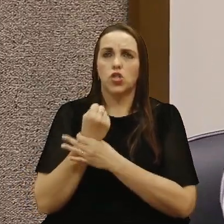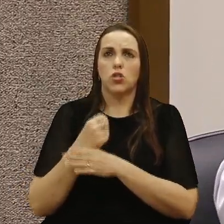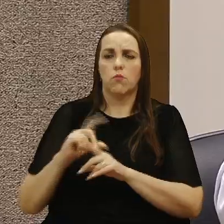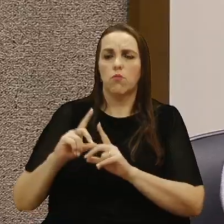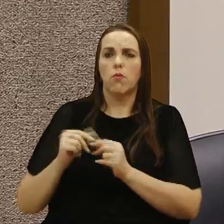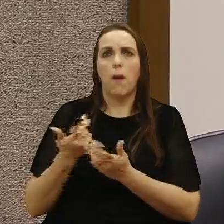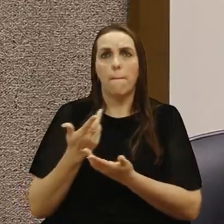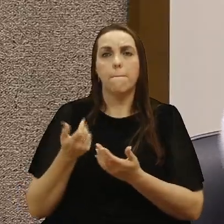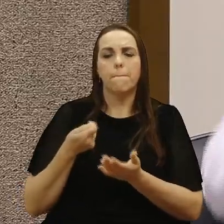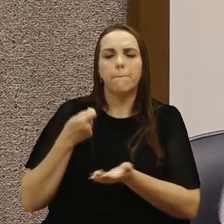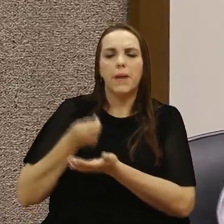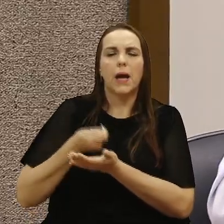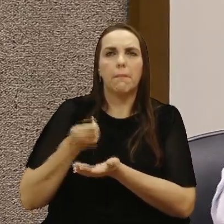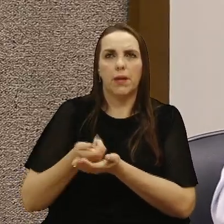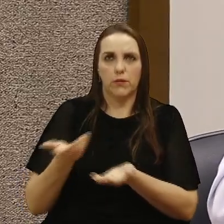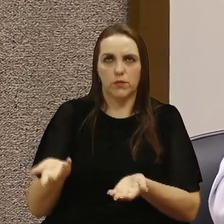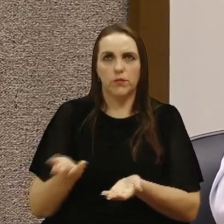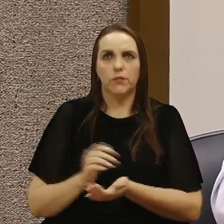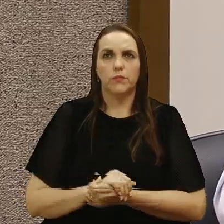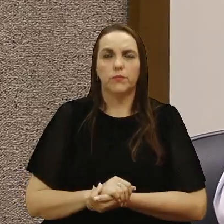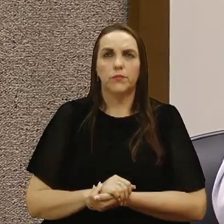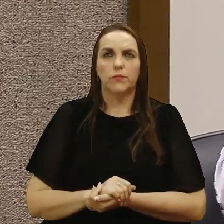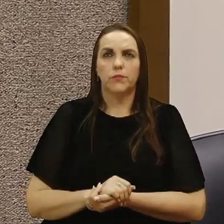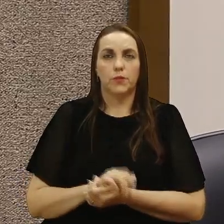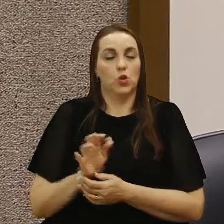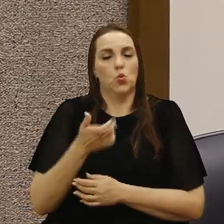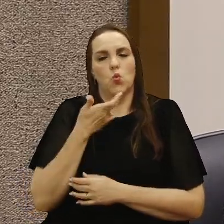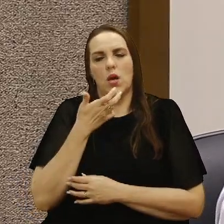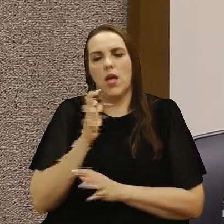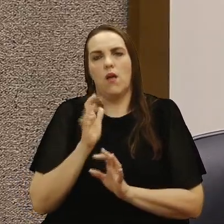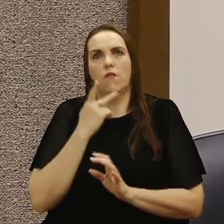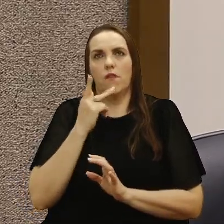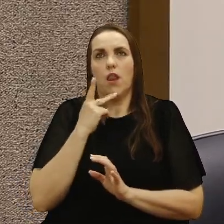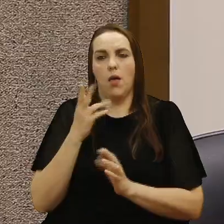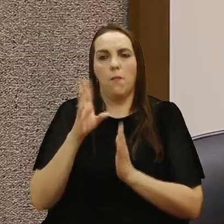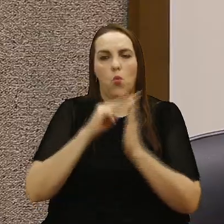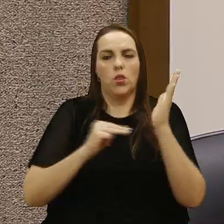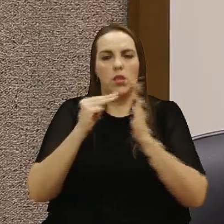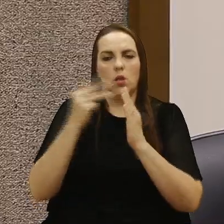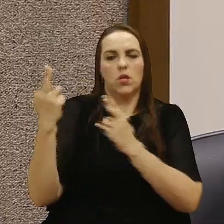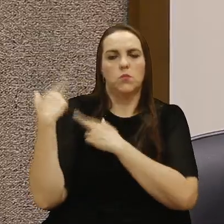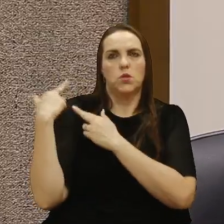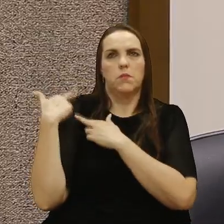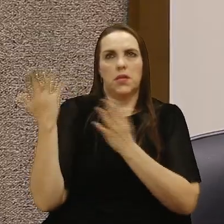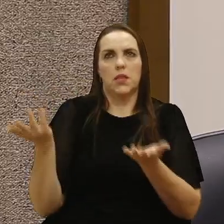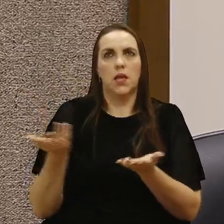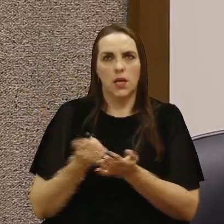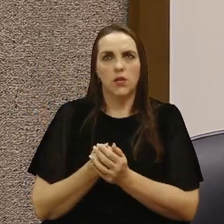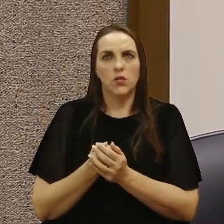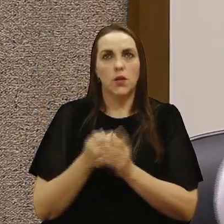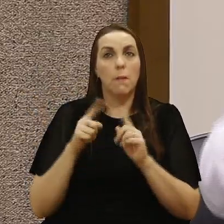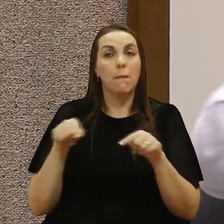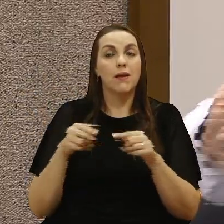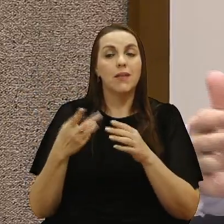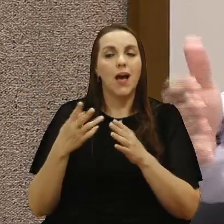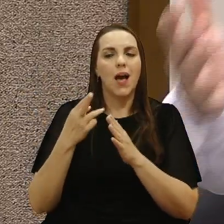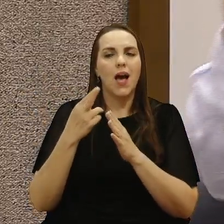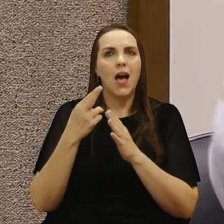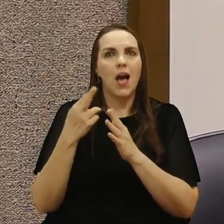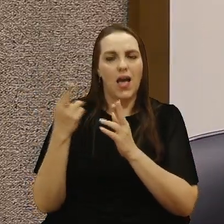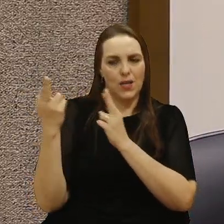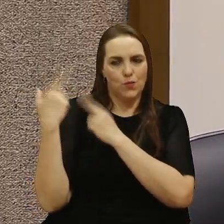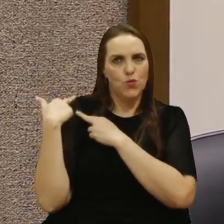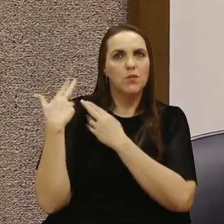que isso, não querendo falar sobre modelos de responsabilidade civil, mas a responsabilidade civil